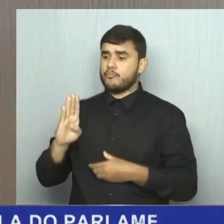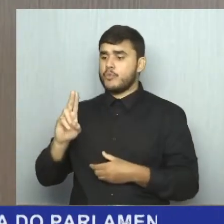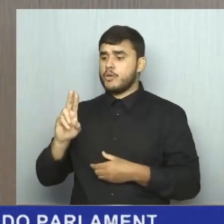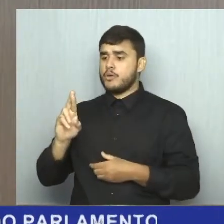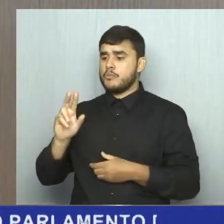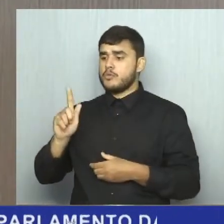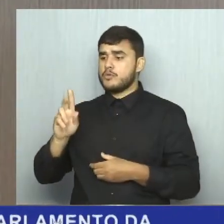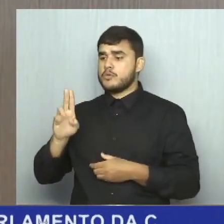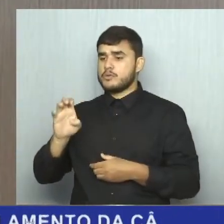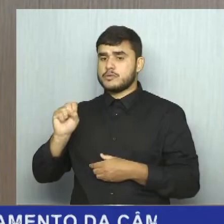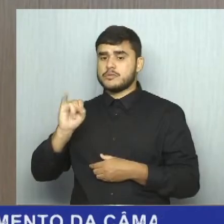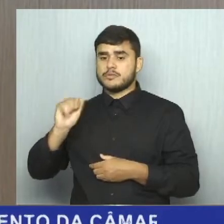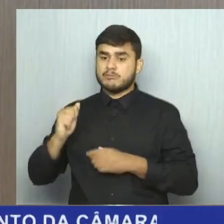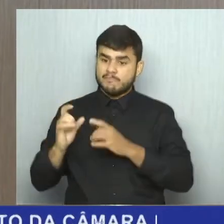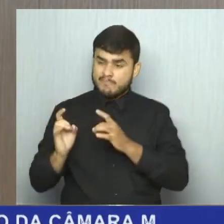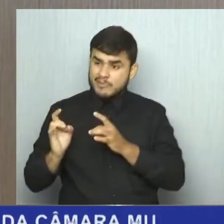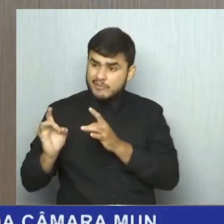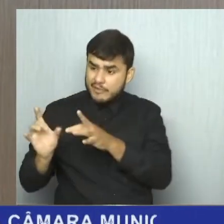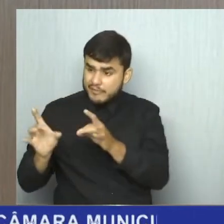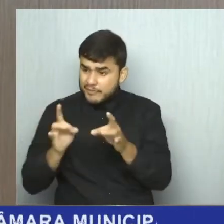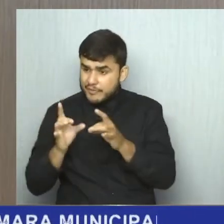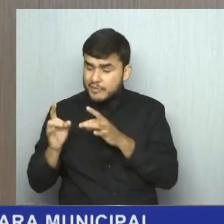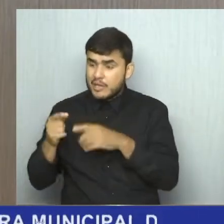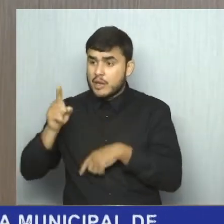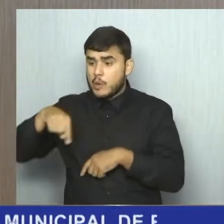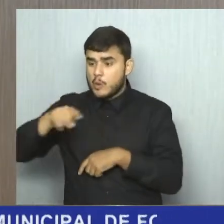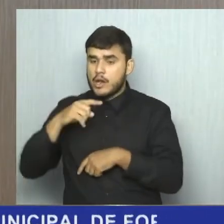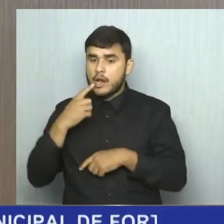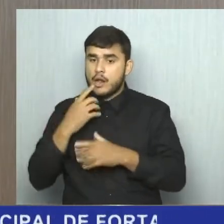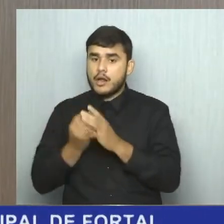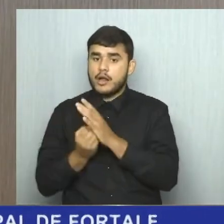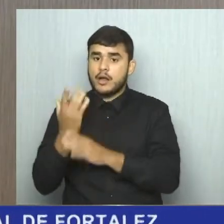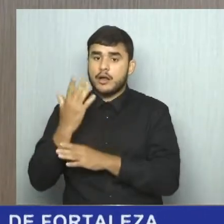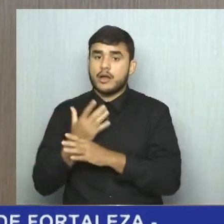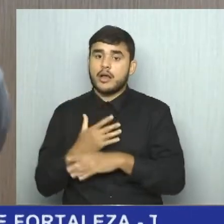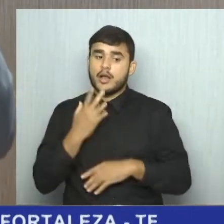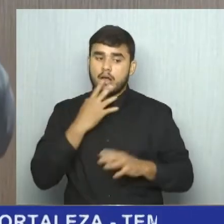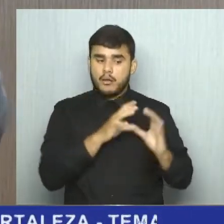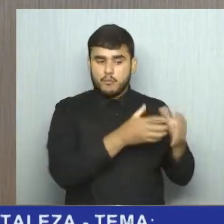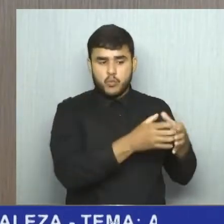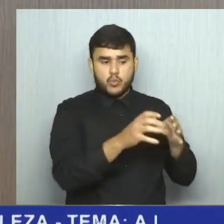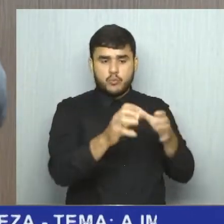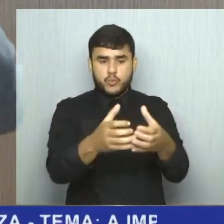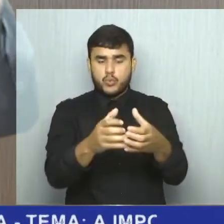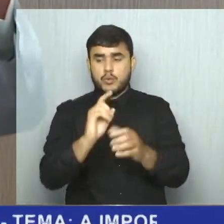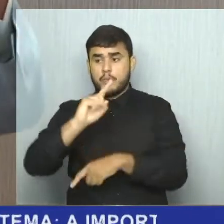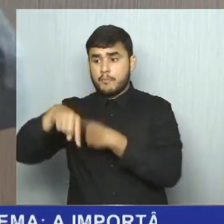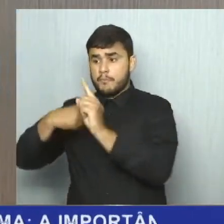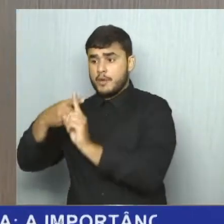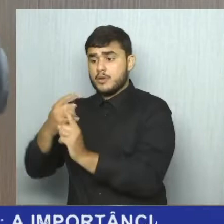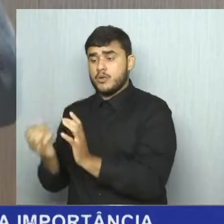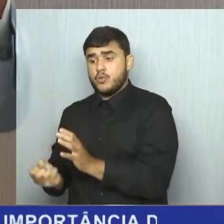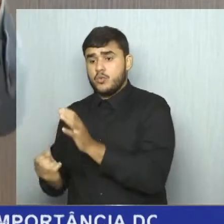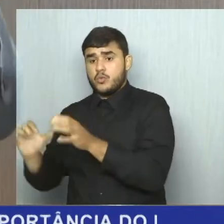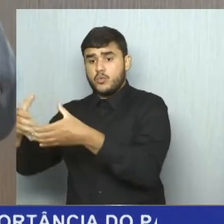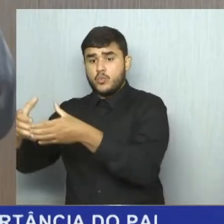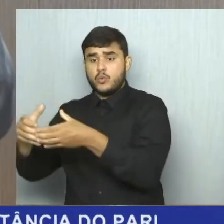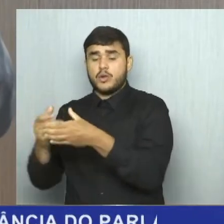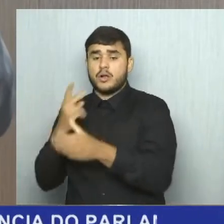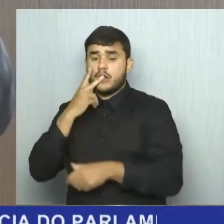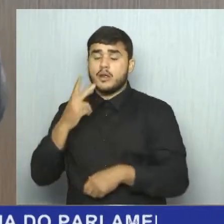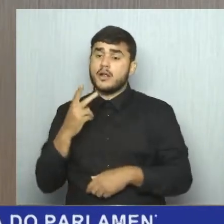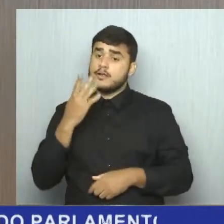contestação meramente mercantilista, que ainda está no espaço, que sai da nobreza e do clero, alarga, mas ainda alarga na dimensão de minorias